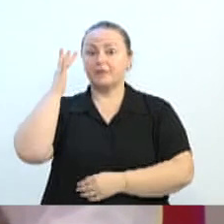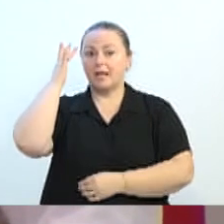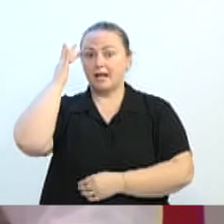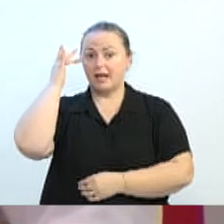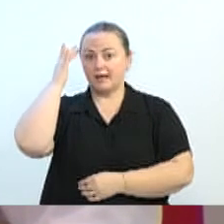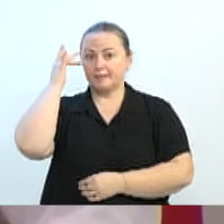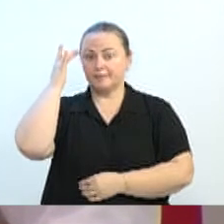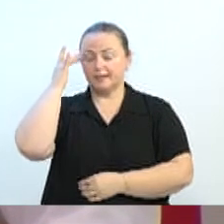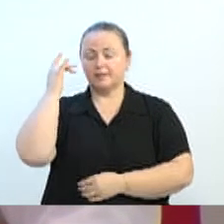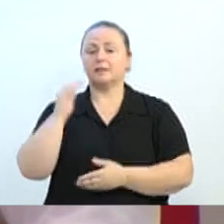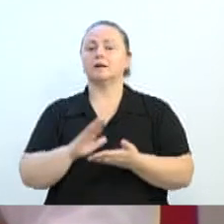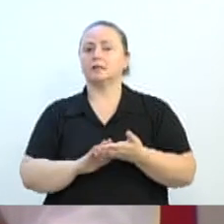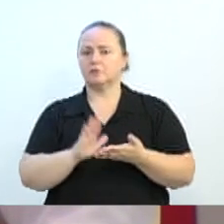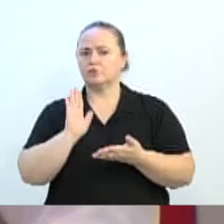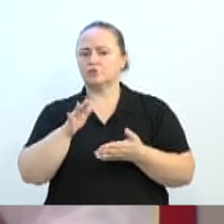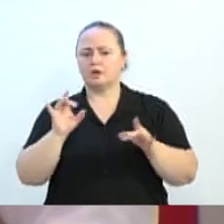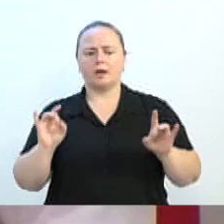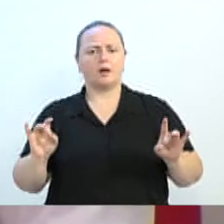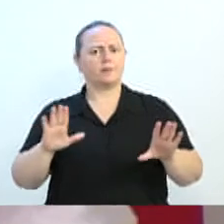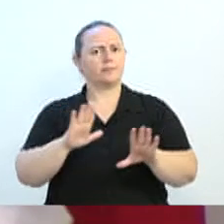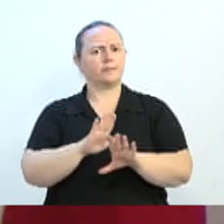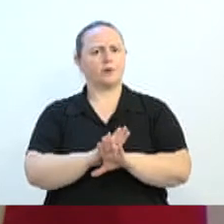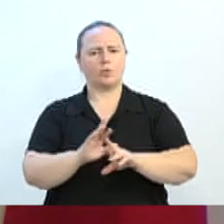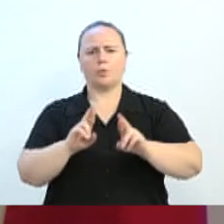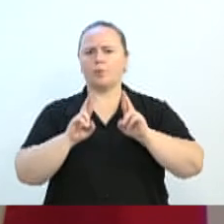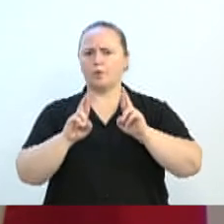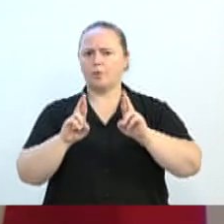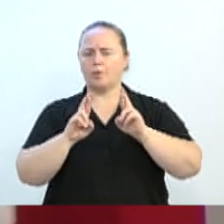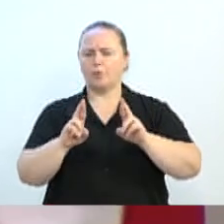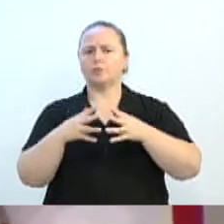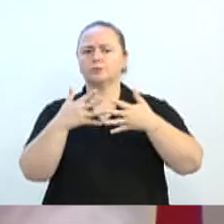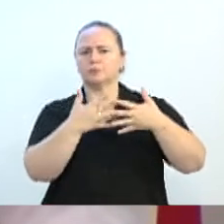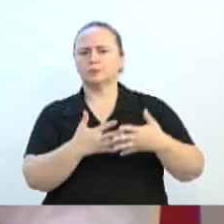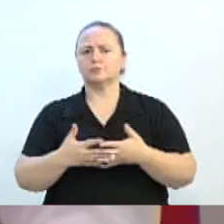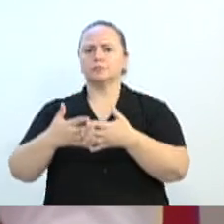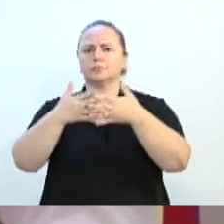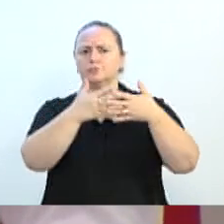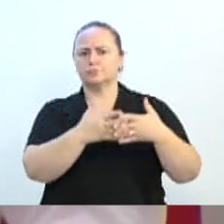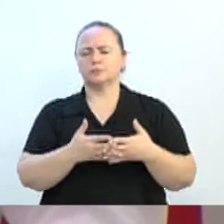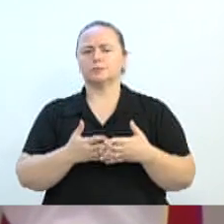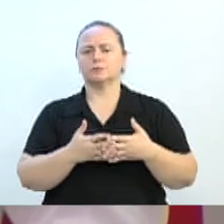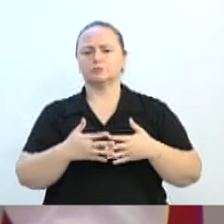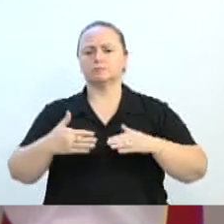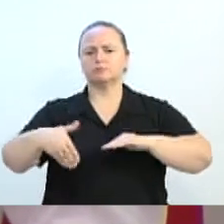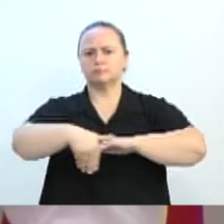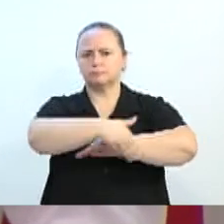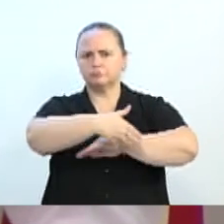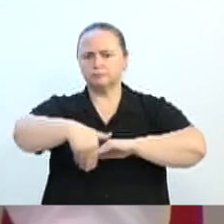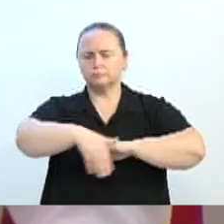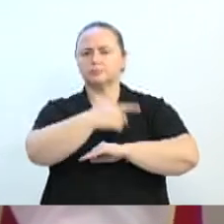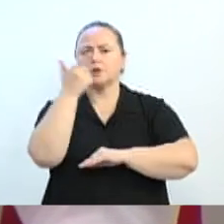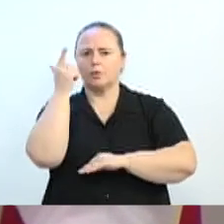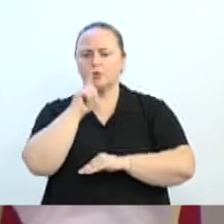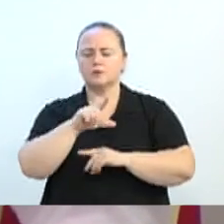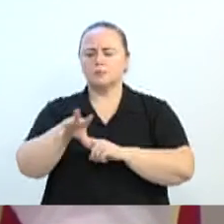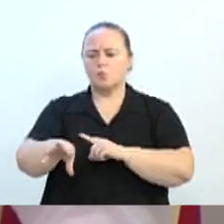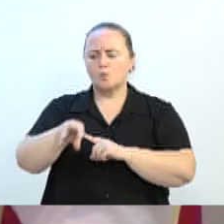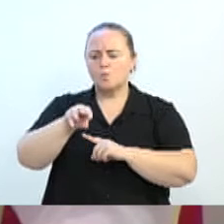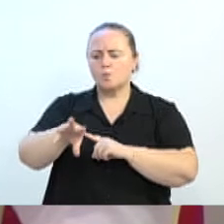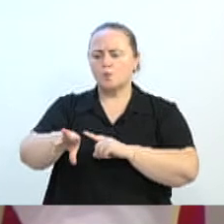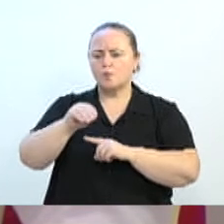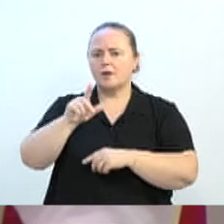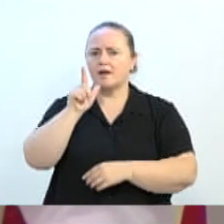amanhã já não analisar é os dois caminhões que estão hoje circulando na Via possa localizar captação de água que a população